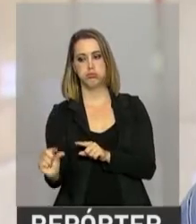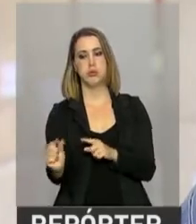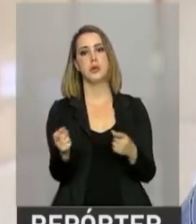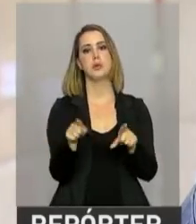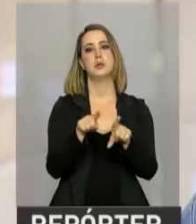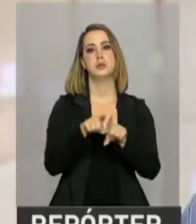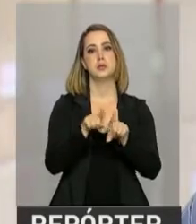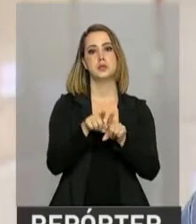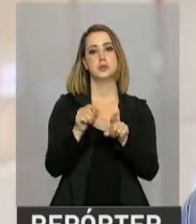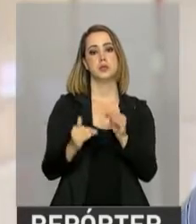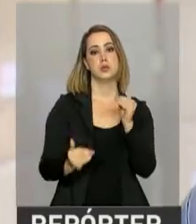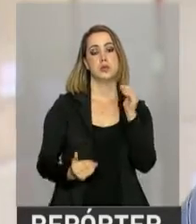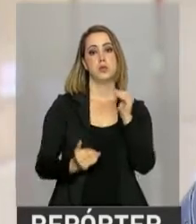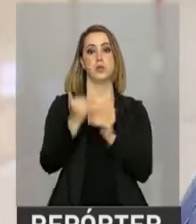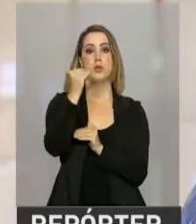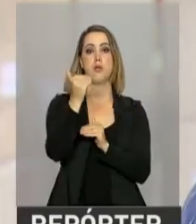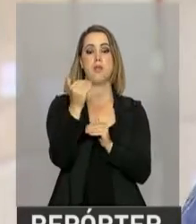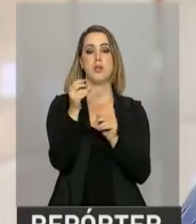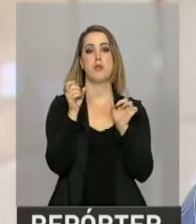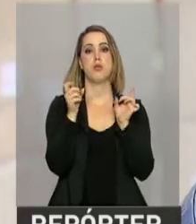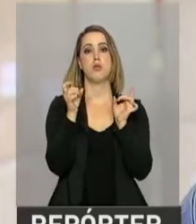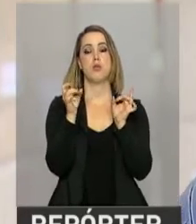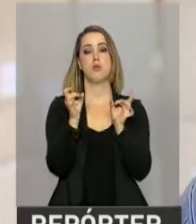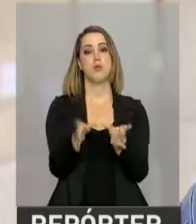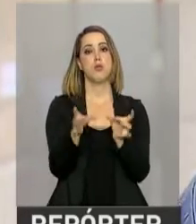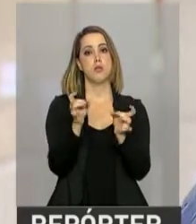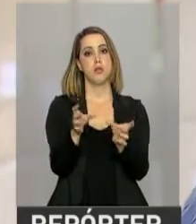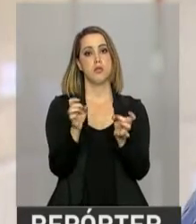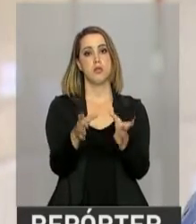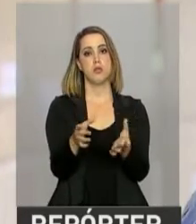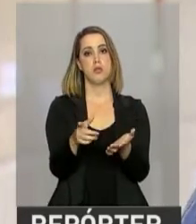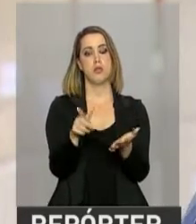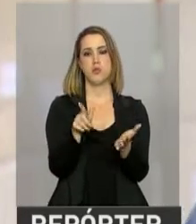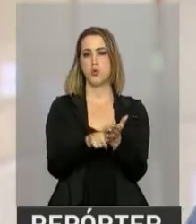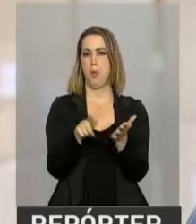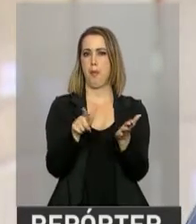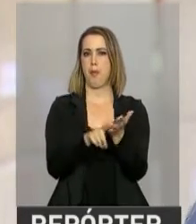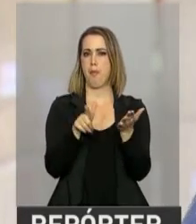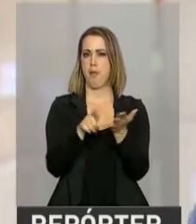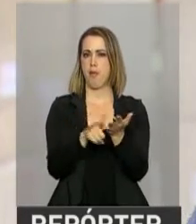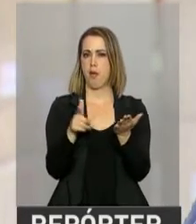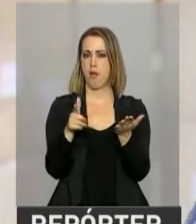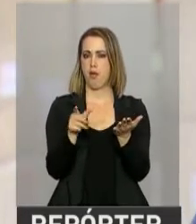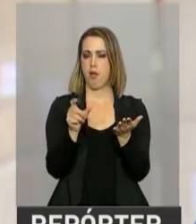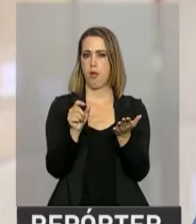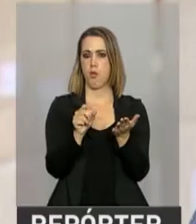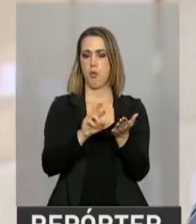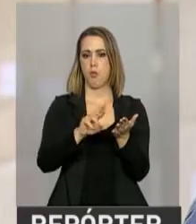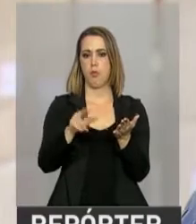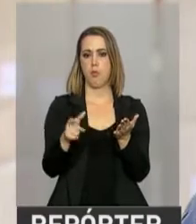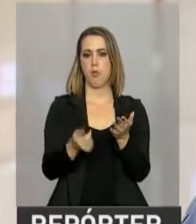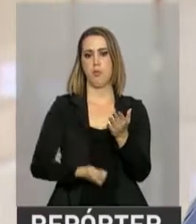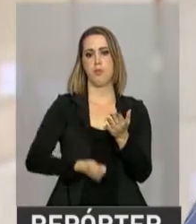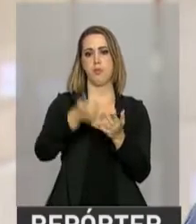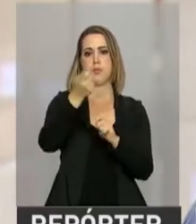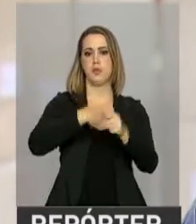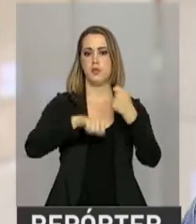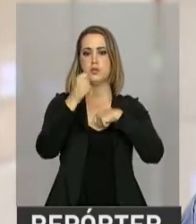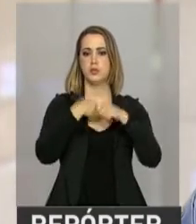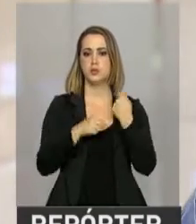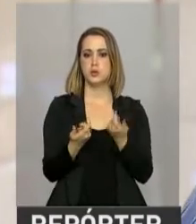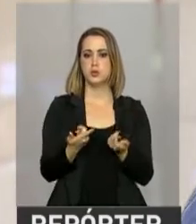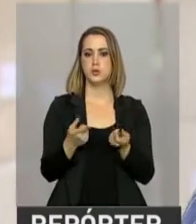ao aumento da venda dos do papelão ondulado que indica a maior atividade econômica produz